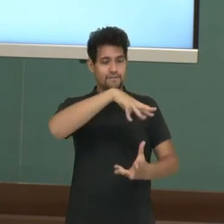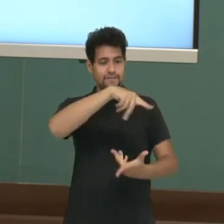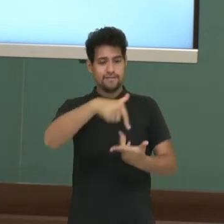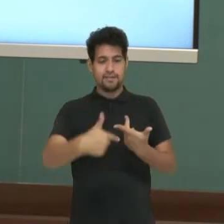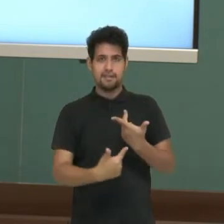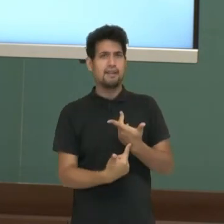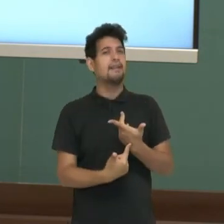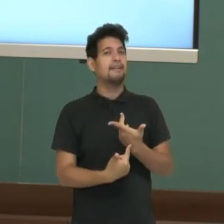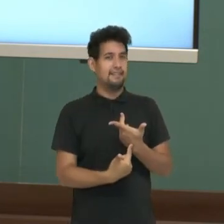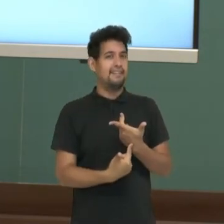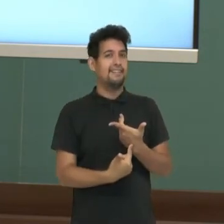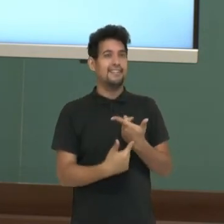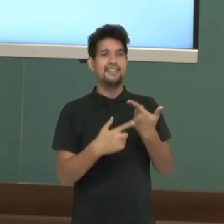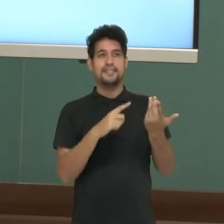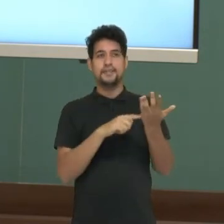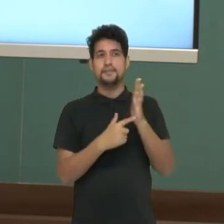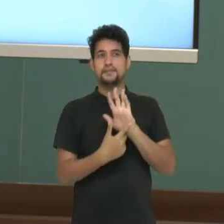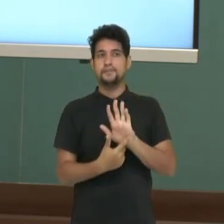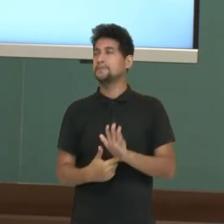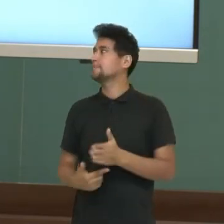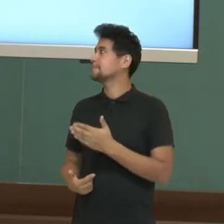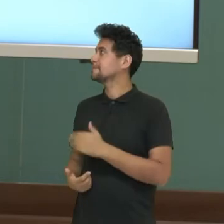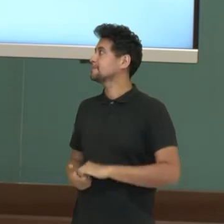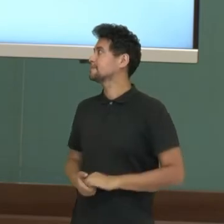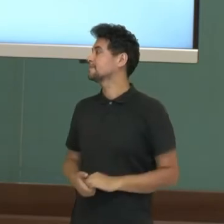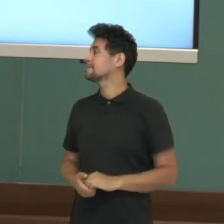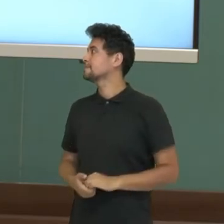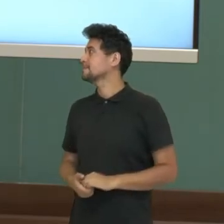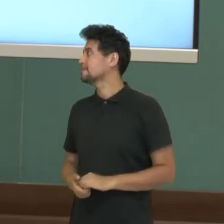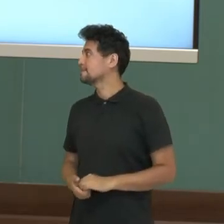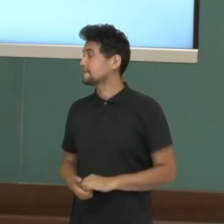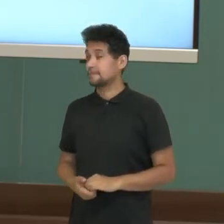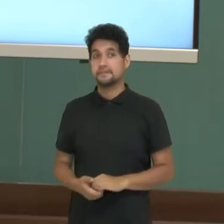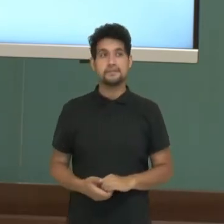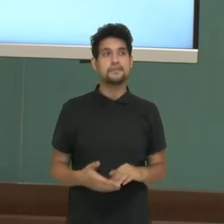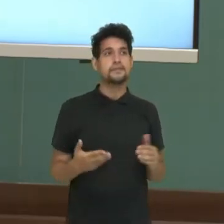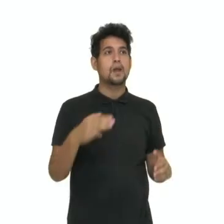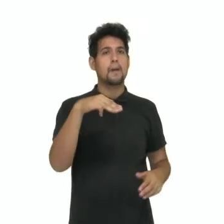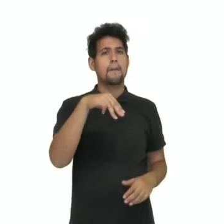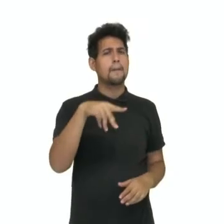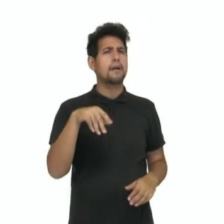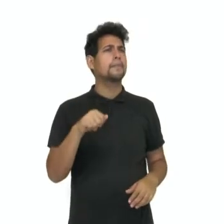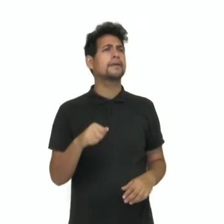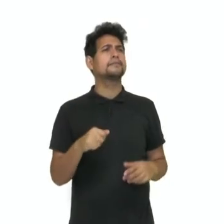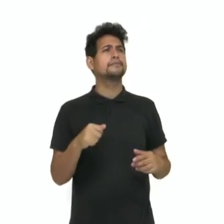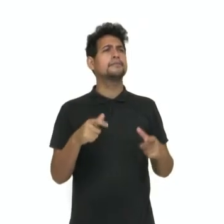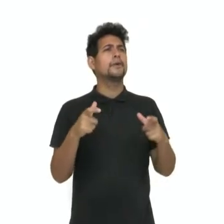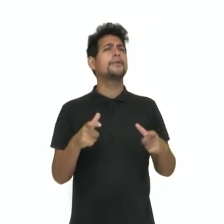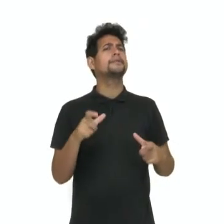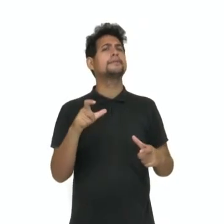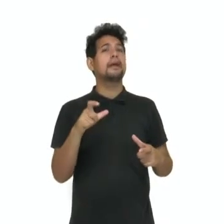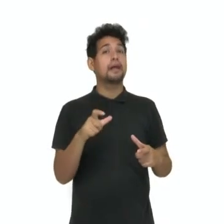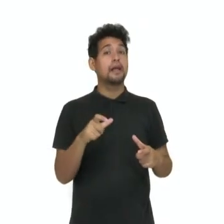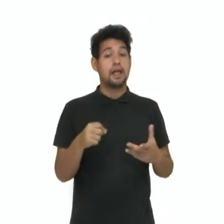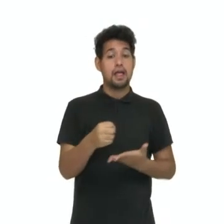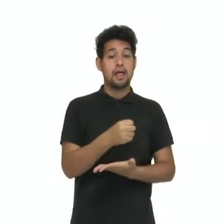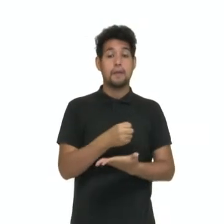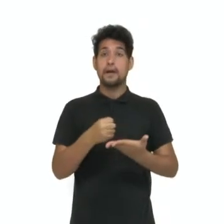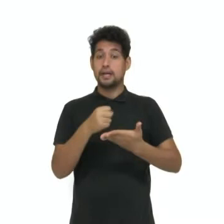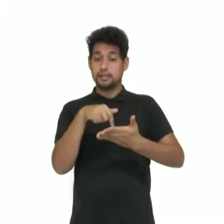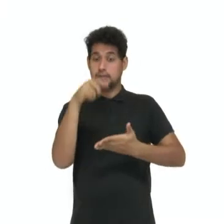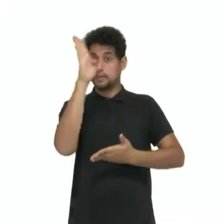sabendo a partir de agora, que a gente vai mostrar aí, olha só. Então, nessa posição aqui do mapa é onde está localizada então a base científica brasileira,